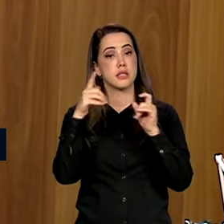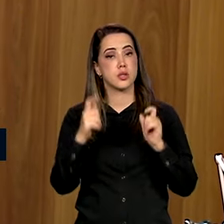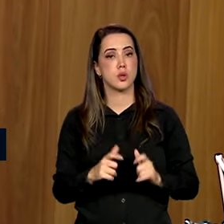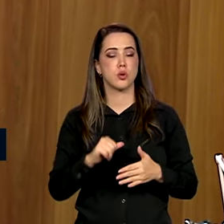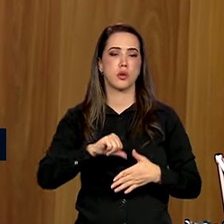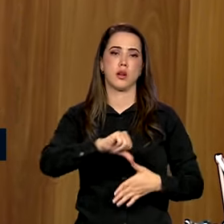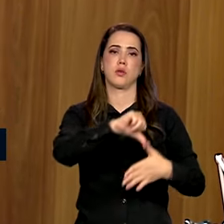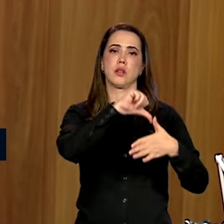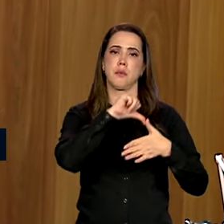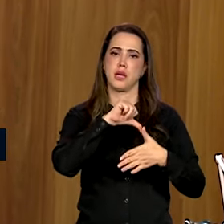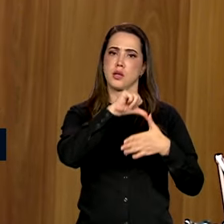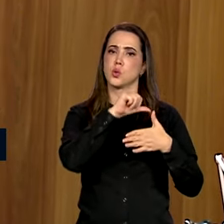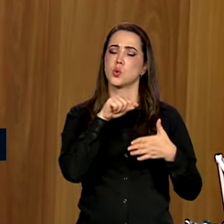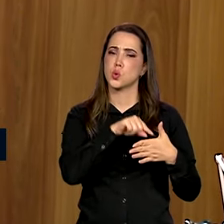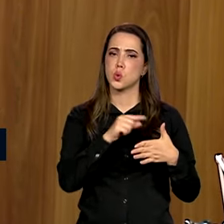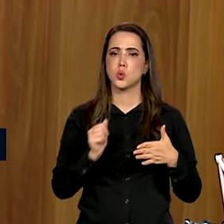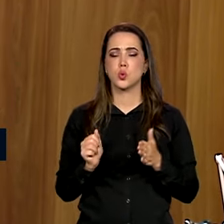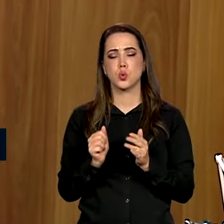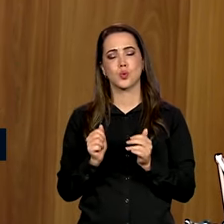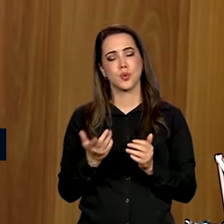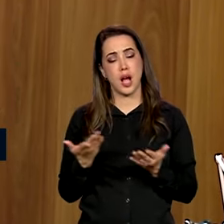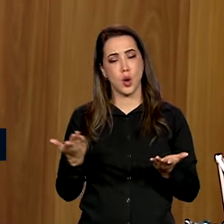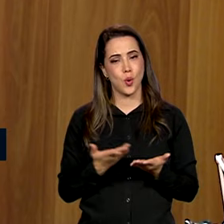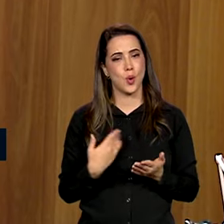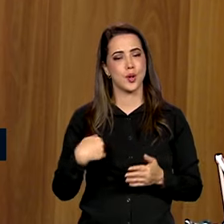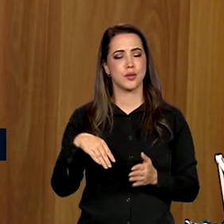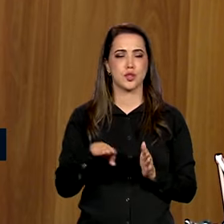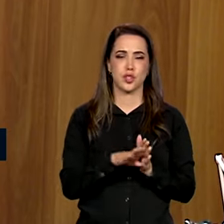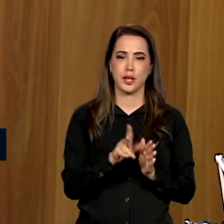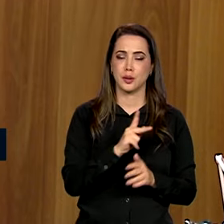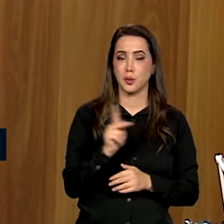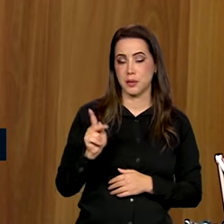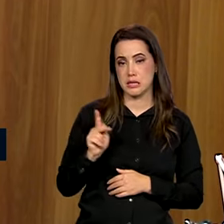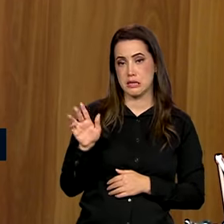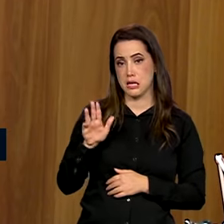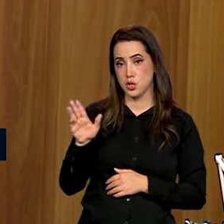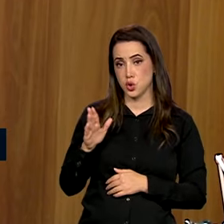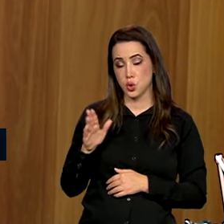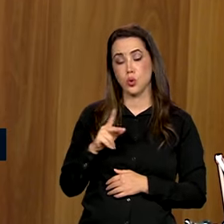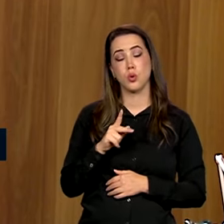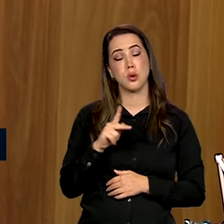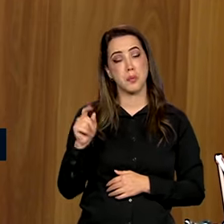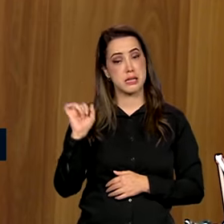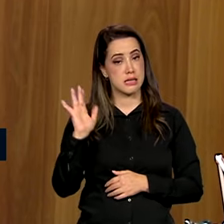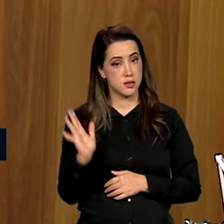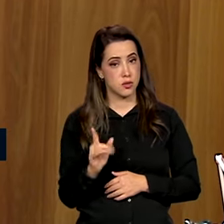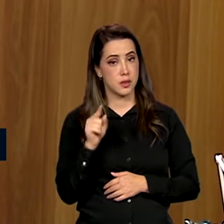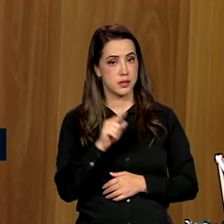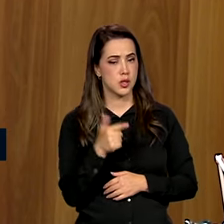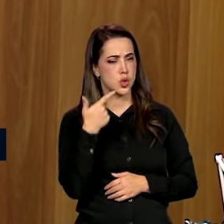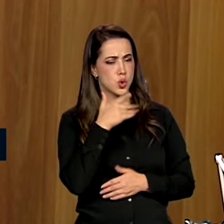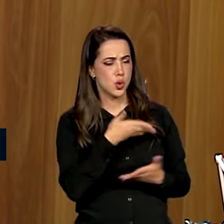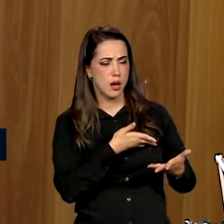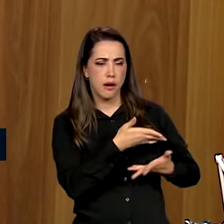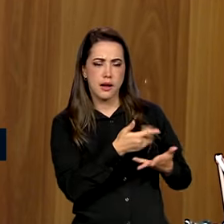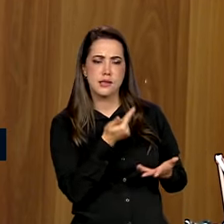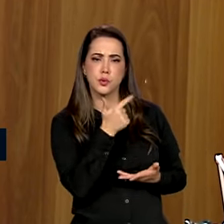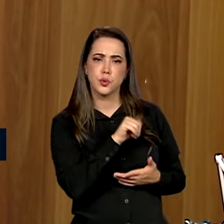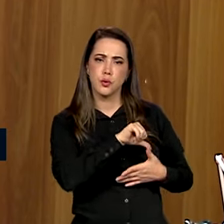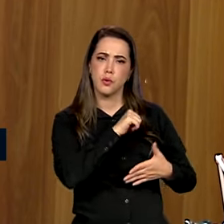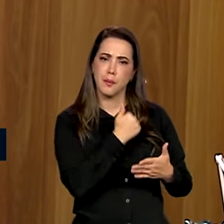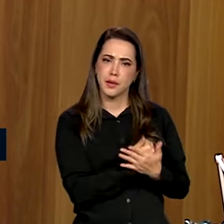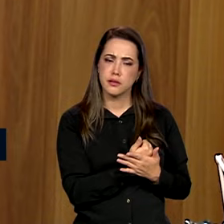na América do Sul com a chegada do presidente Lula à presidência da república o que é fundamental para que a gente crie um